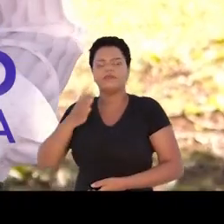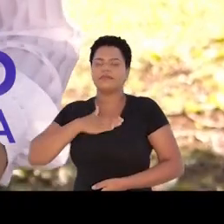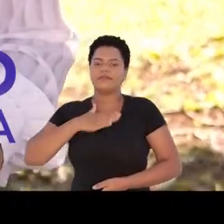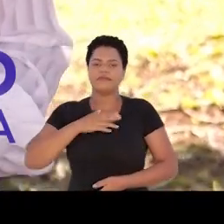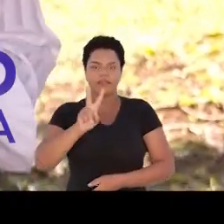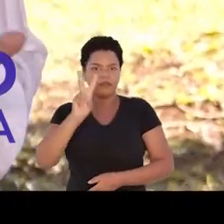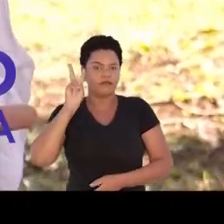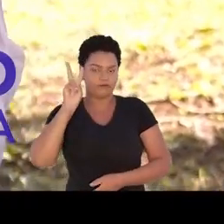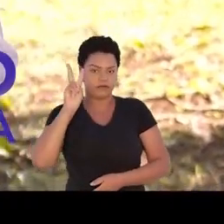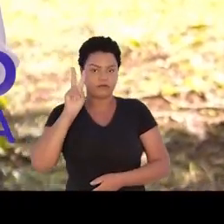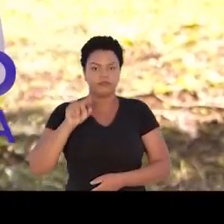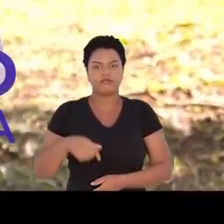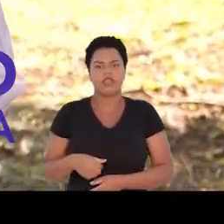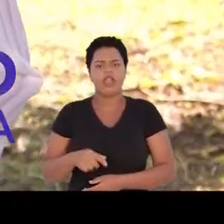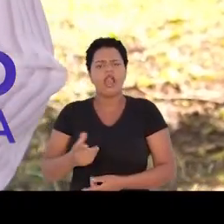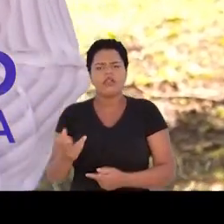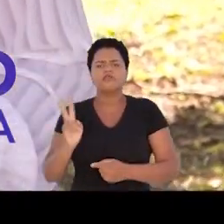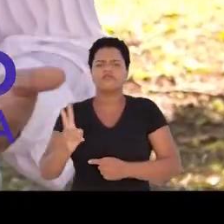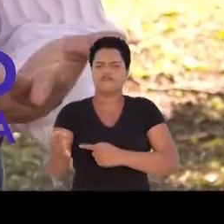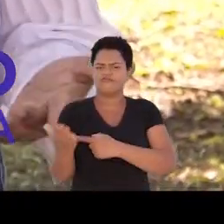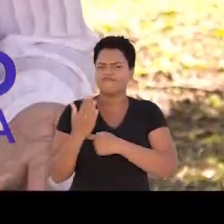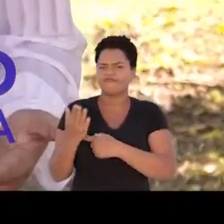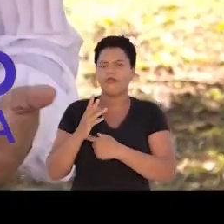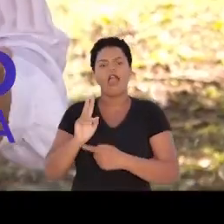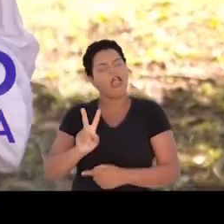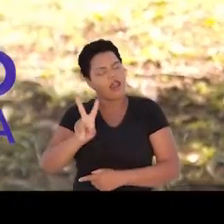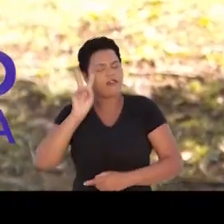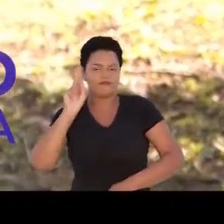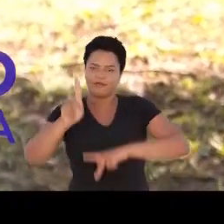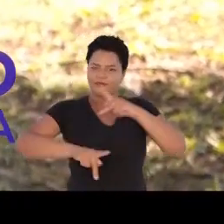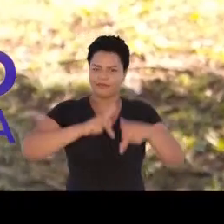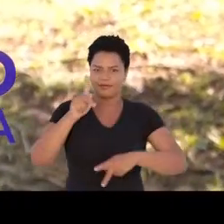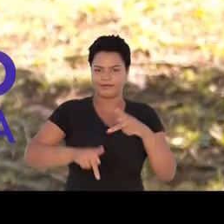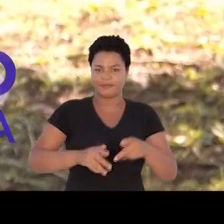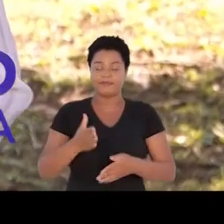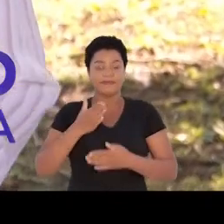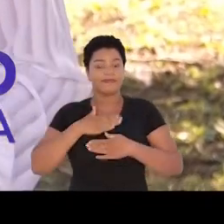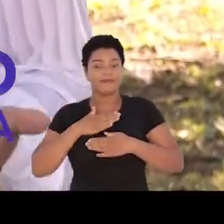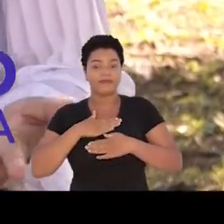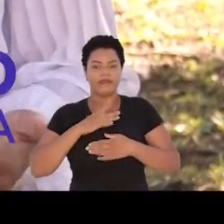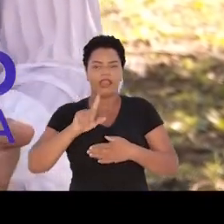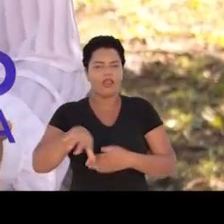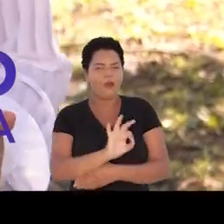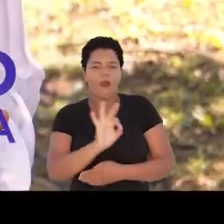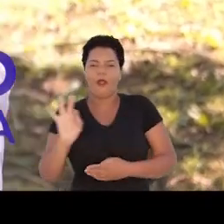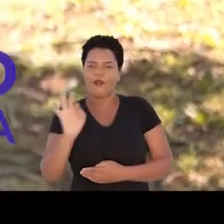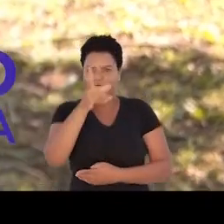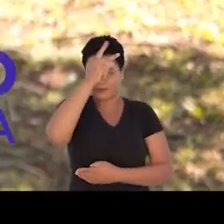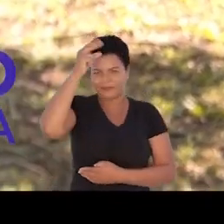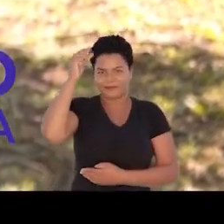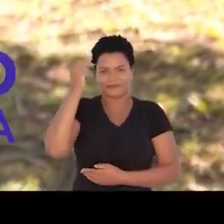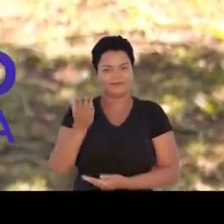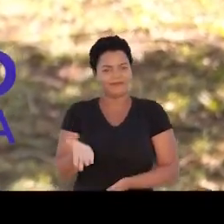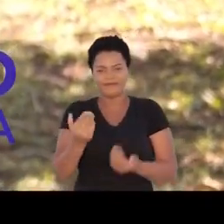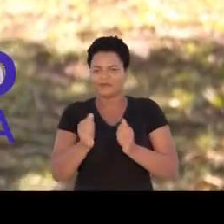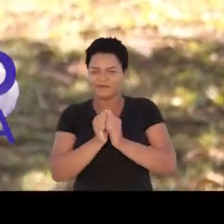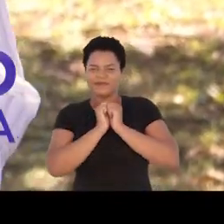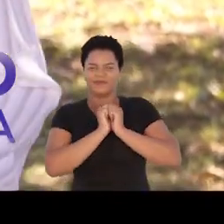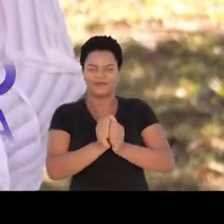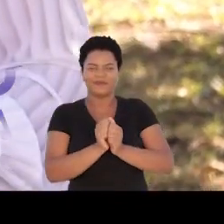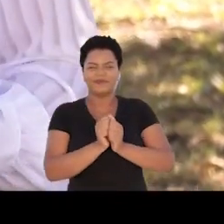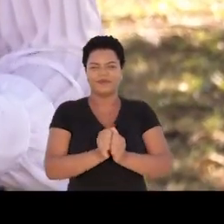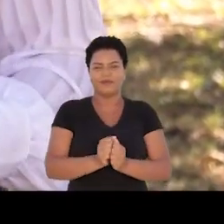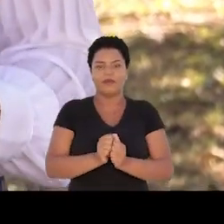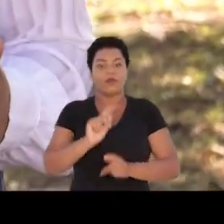palmenses. Andando pelas ruas, eu me reconheço em cada um de vocês. Entendo seus problemas, mas acredito